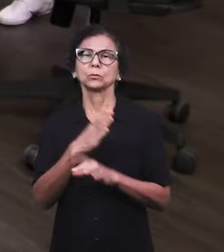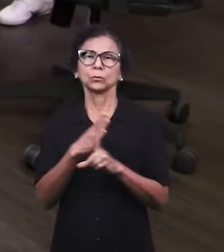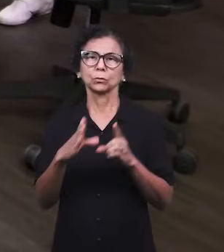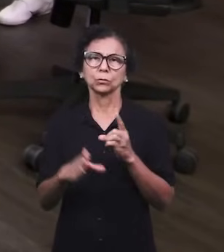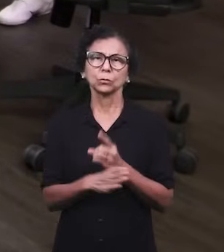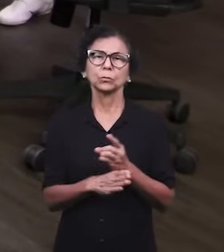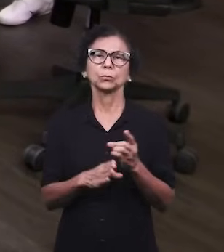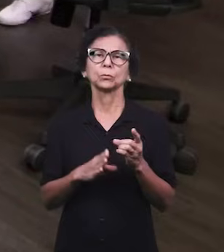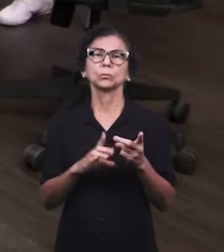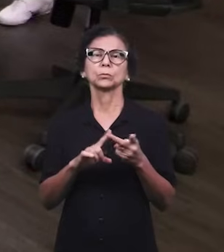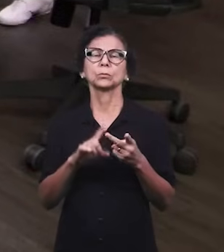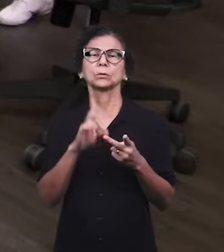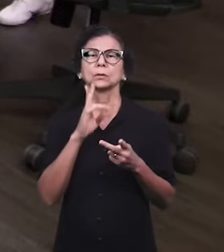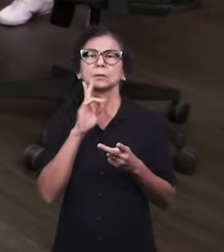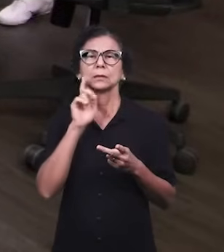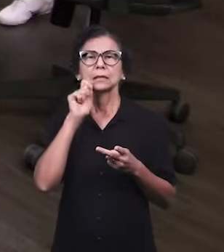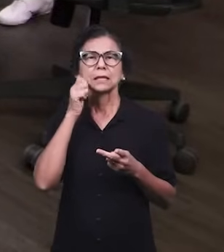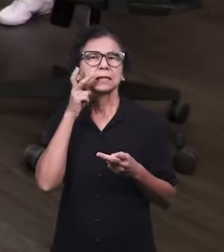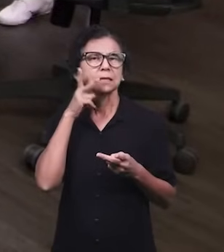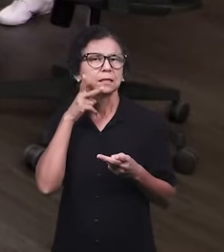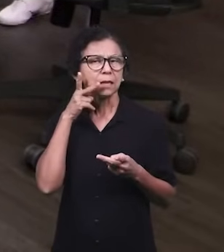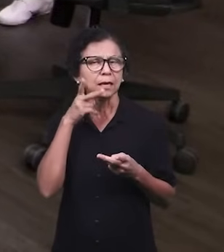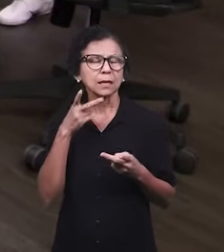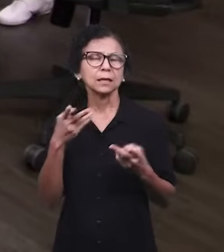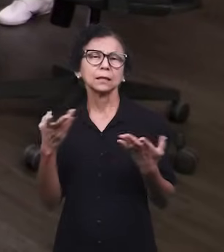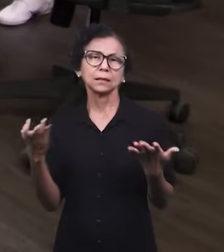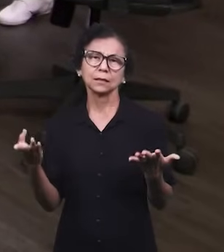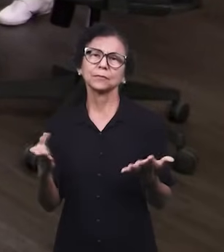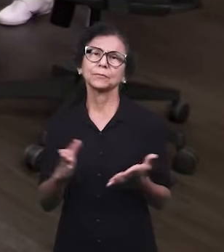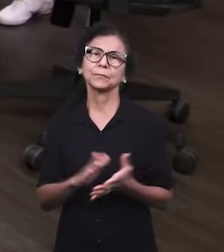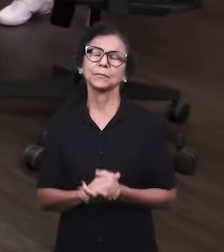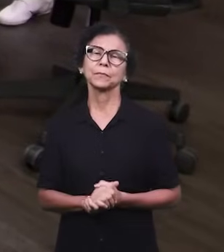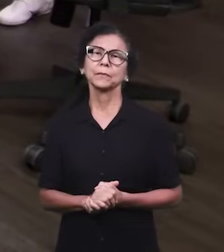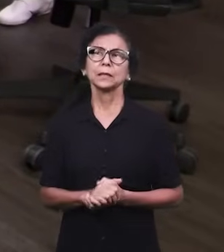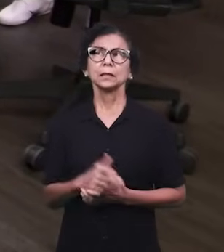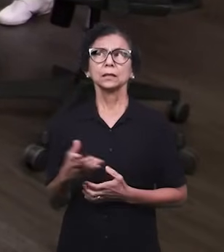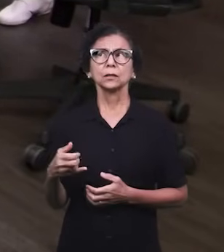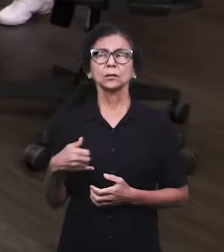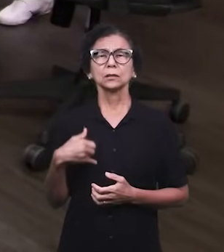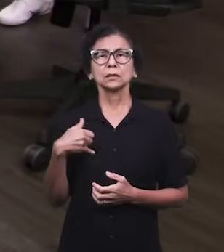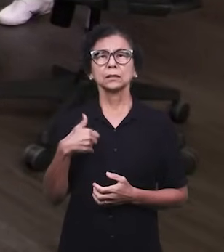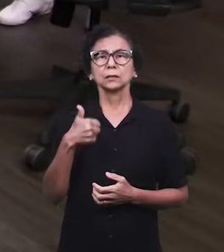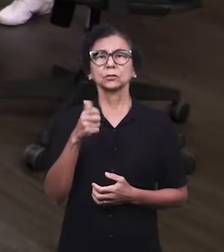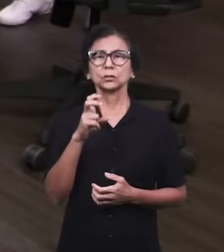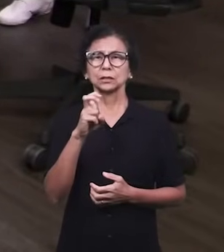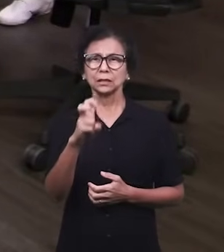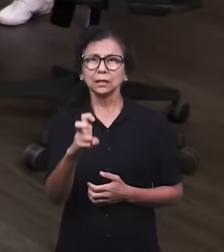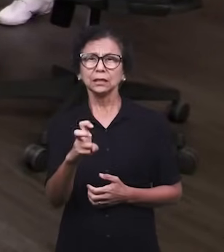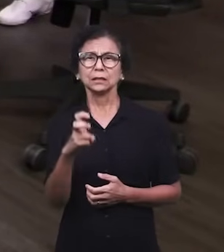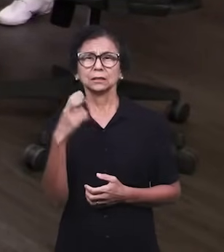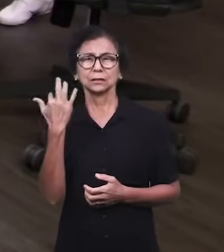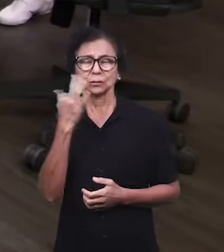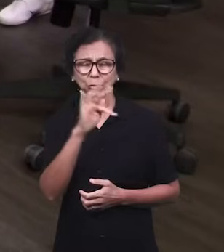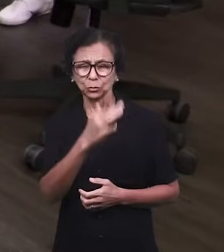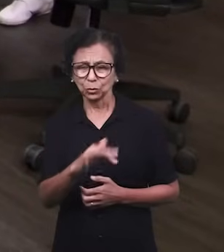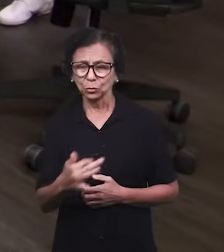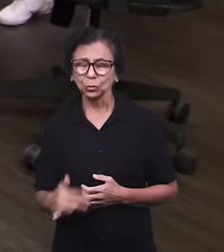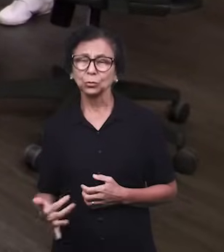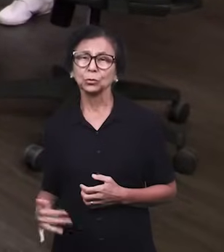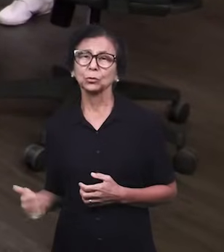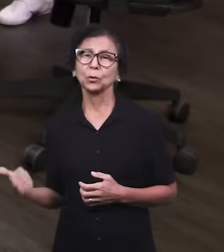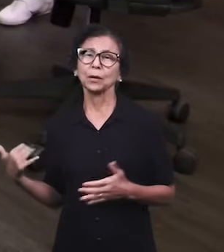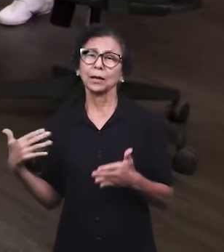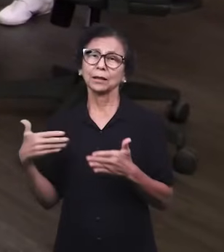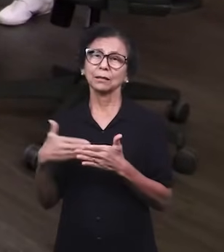Senhor. E ela, desde os 15 anos, né, até os 19 anos, lutando com essa enfermidade, mas